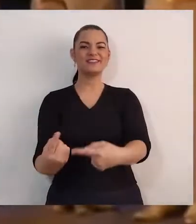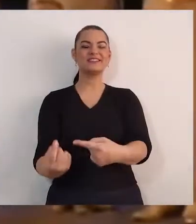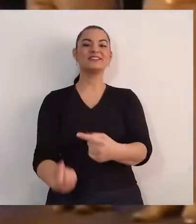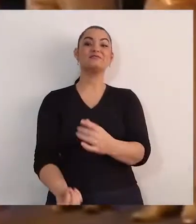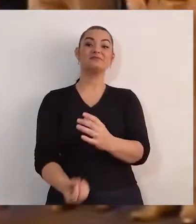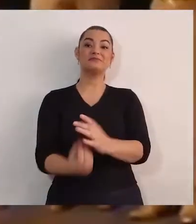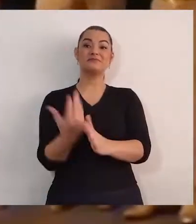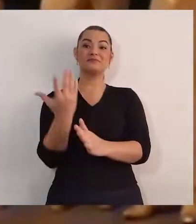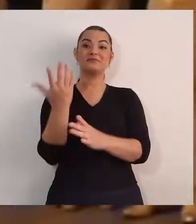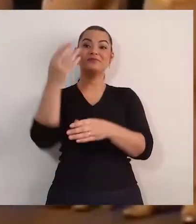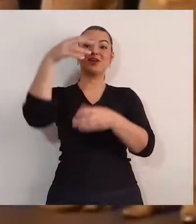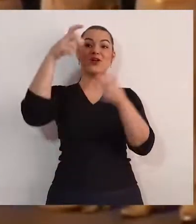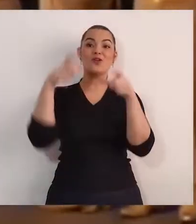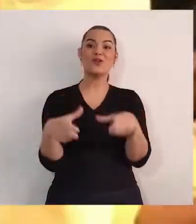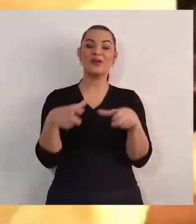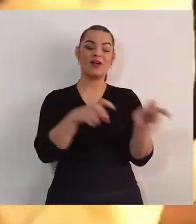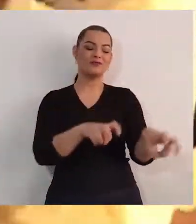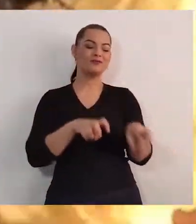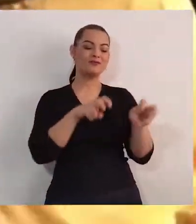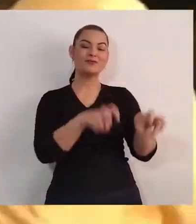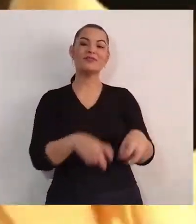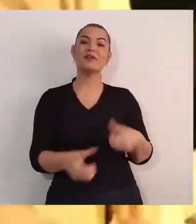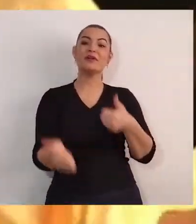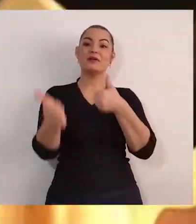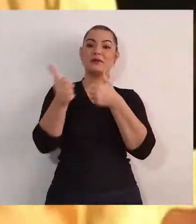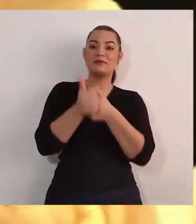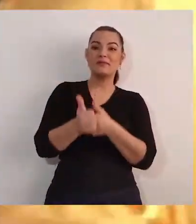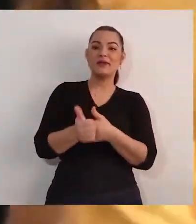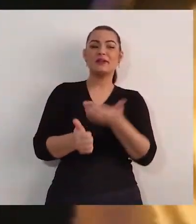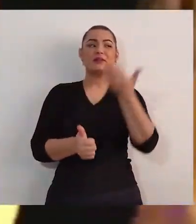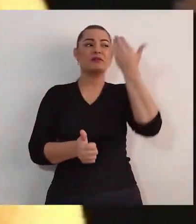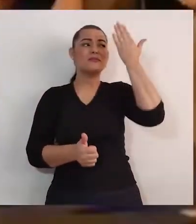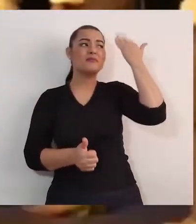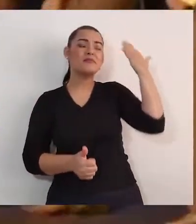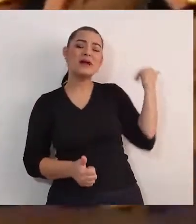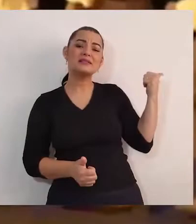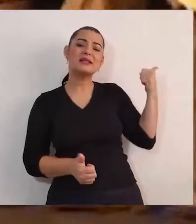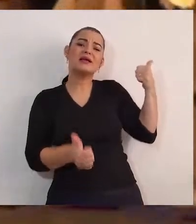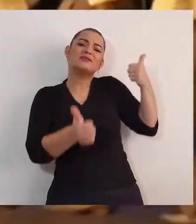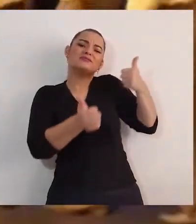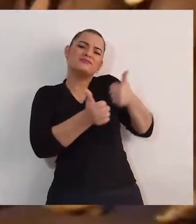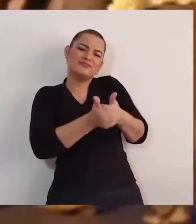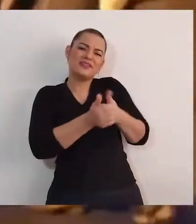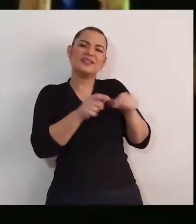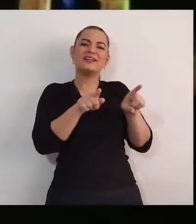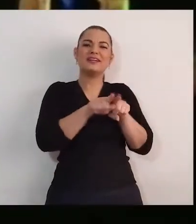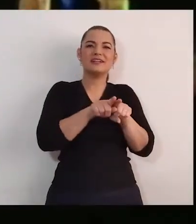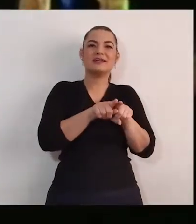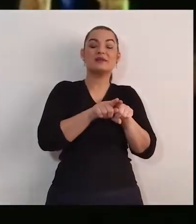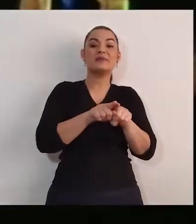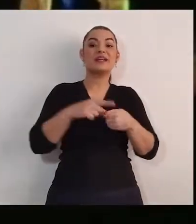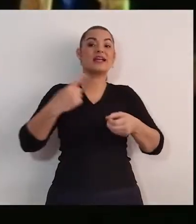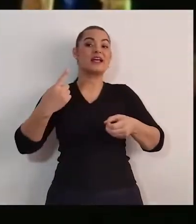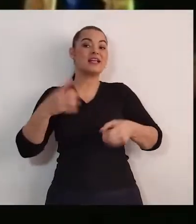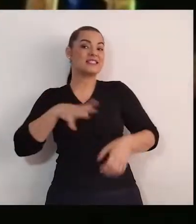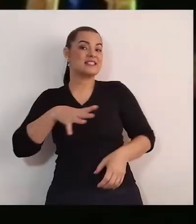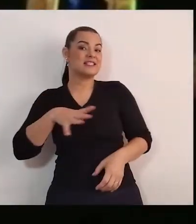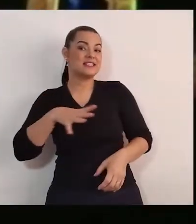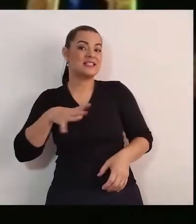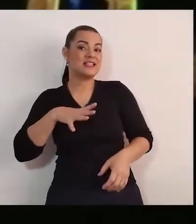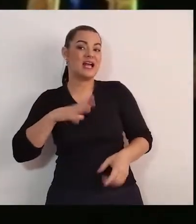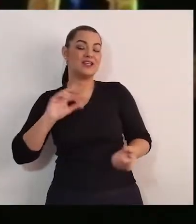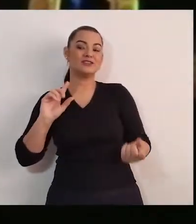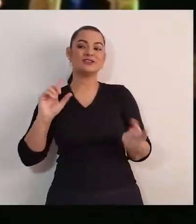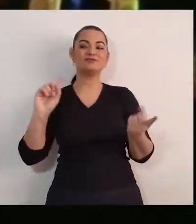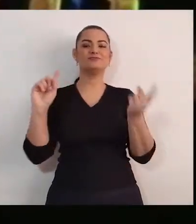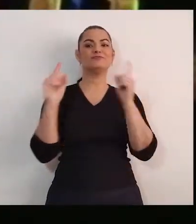manifestações rurais, bem próximas de um passado recente de uma cidade de contraste entre o